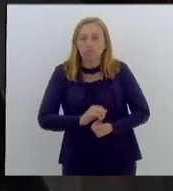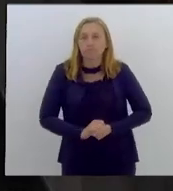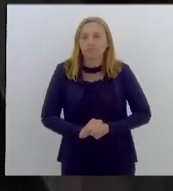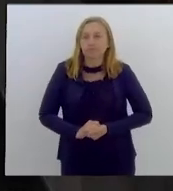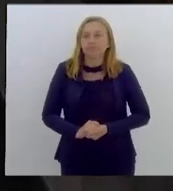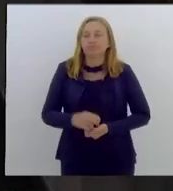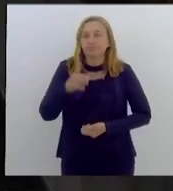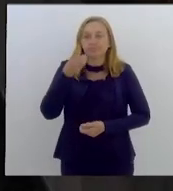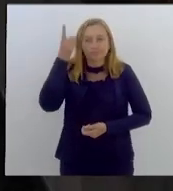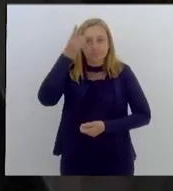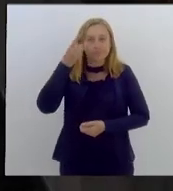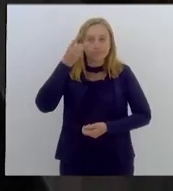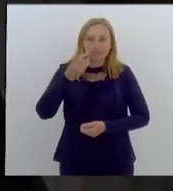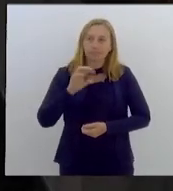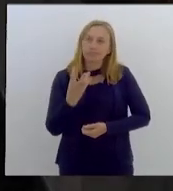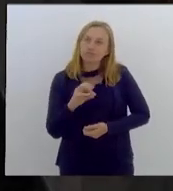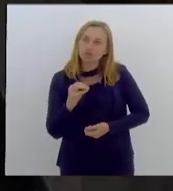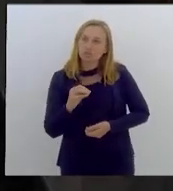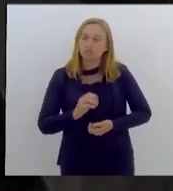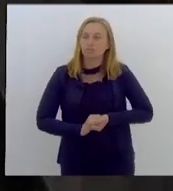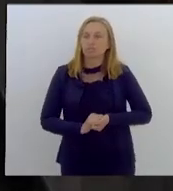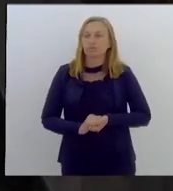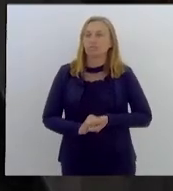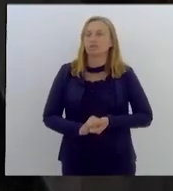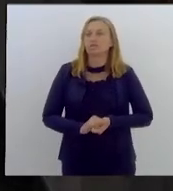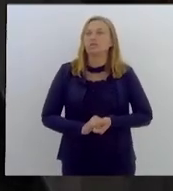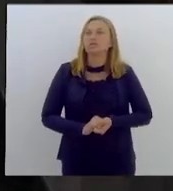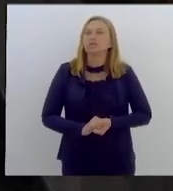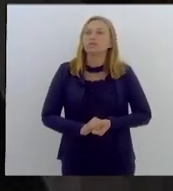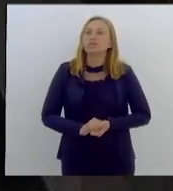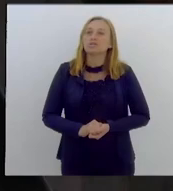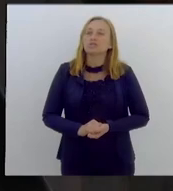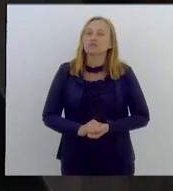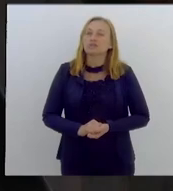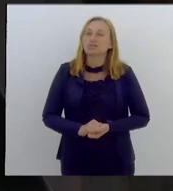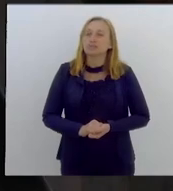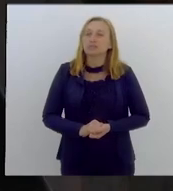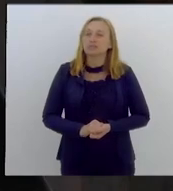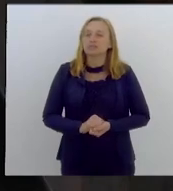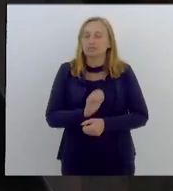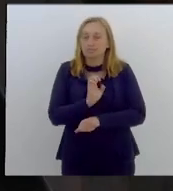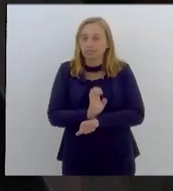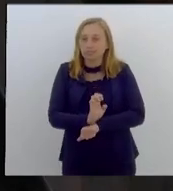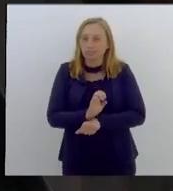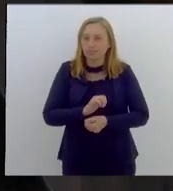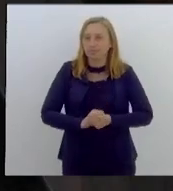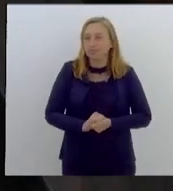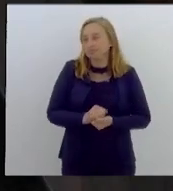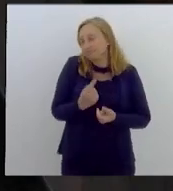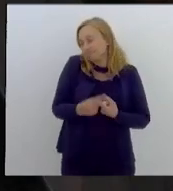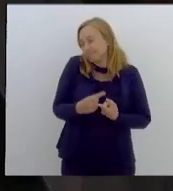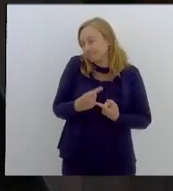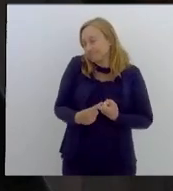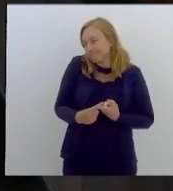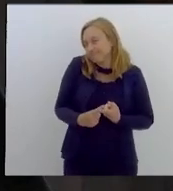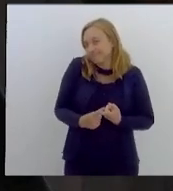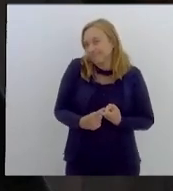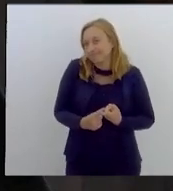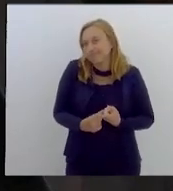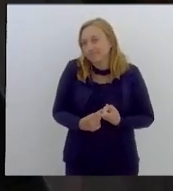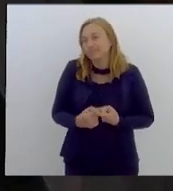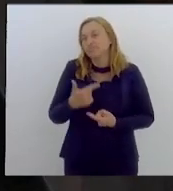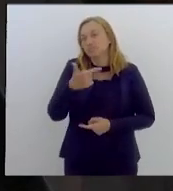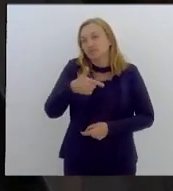Somente, deputado Chico Machado, para o Estado, porque se botar